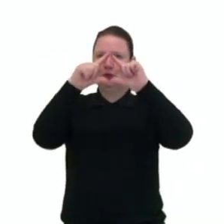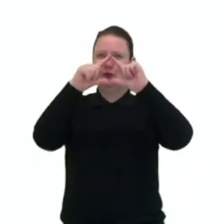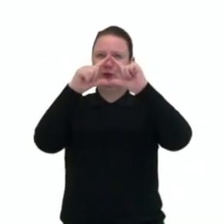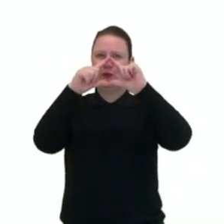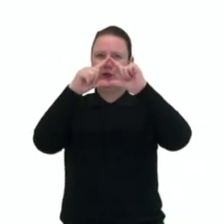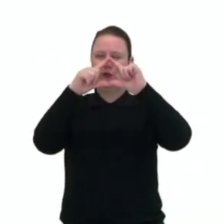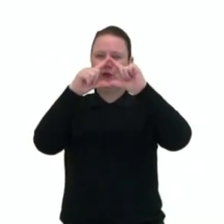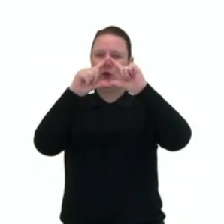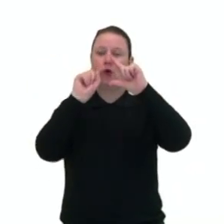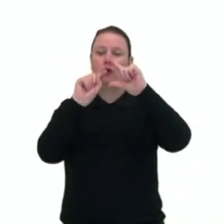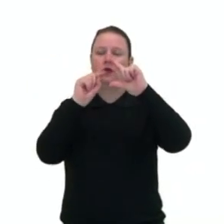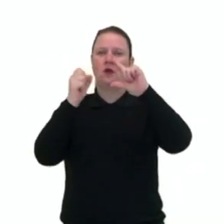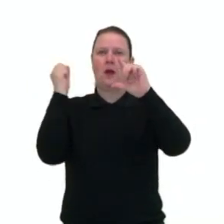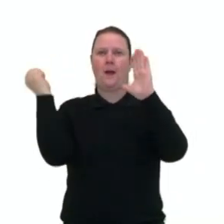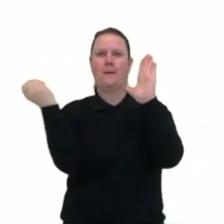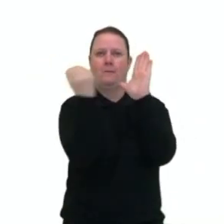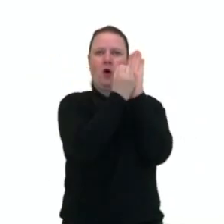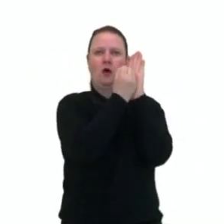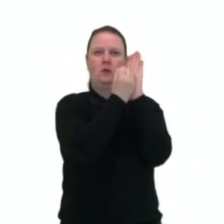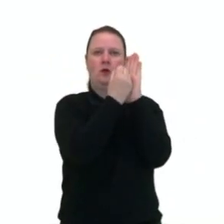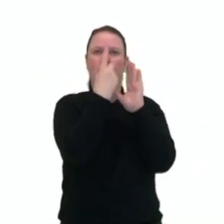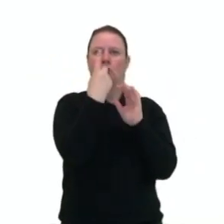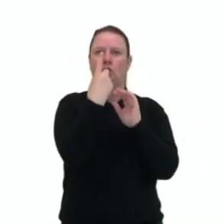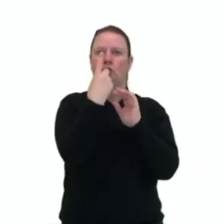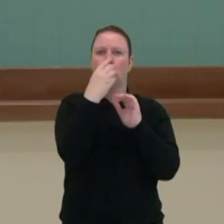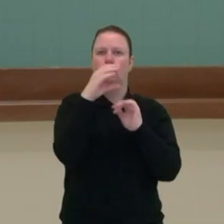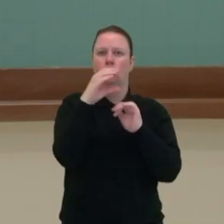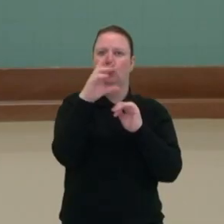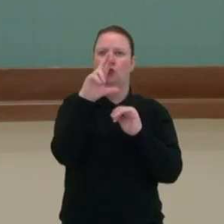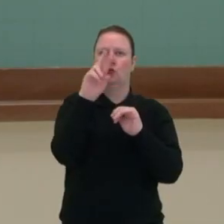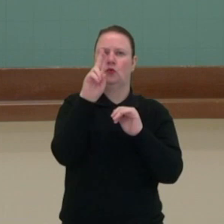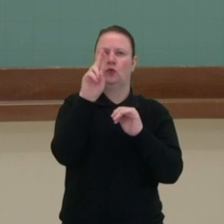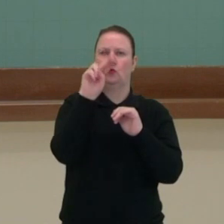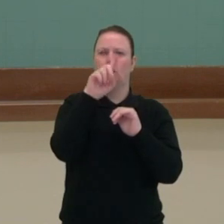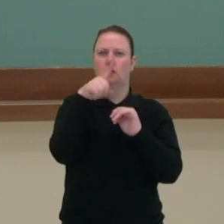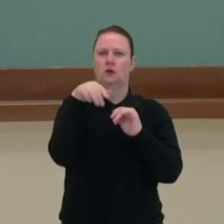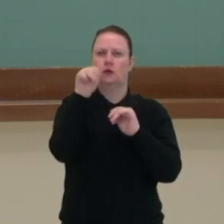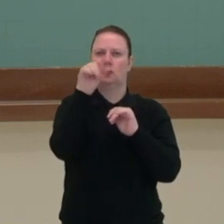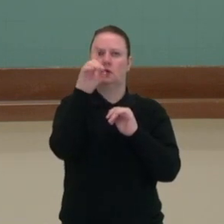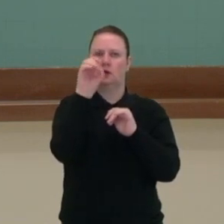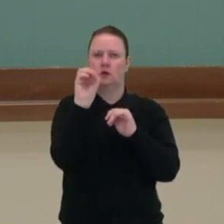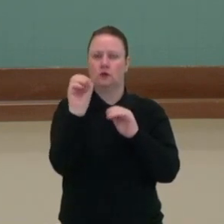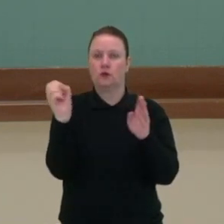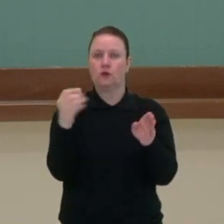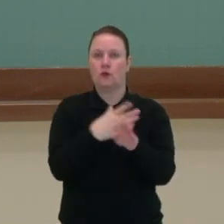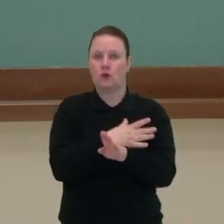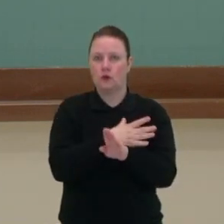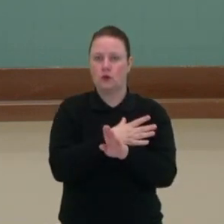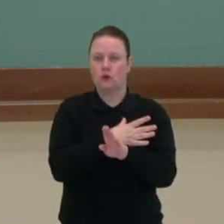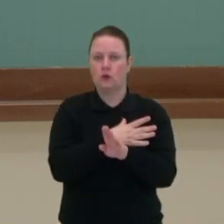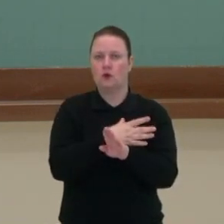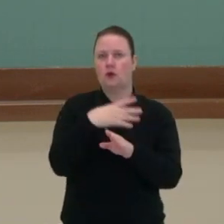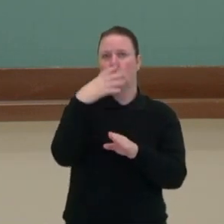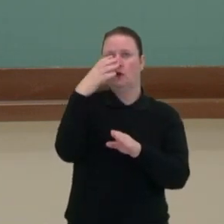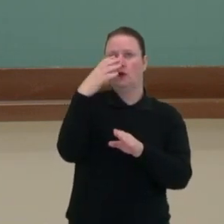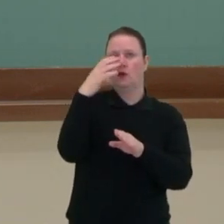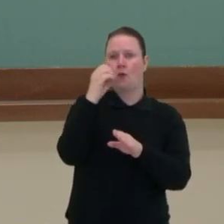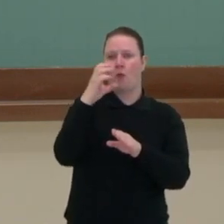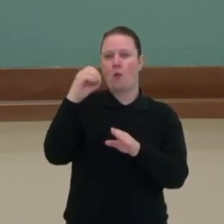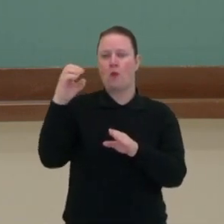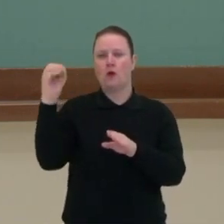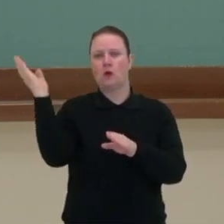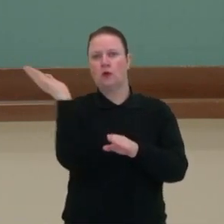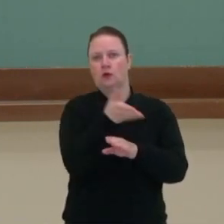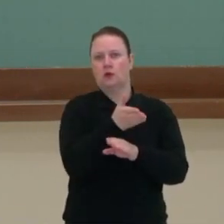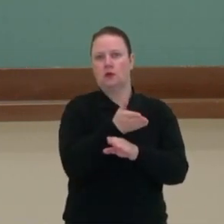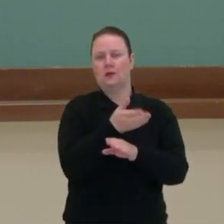Um triângulozinho ali carimbado com um cruzado novo. Esse novo plano cruzado, então, ele cortou 3 zeros da moeda para tentar